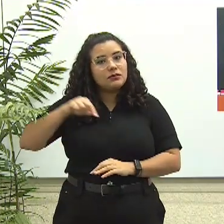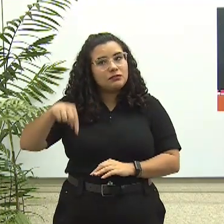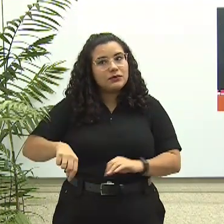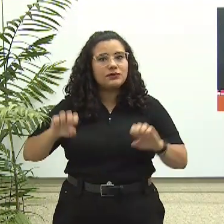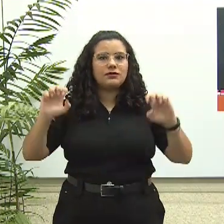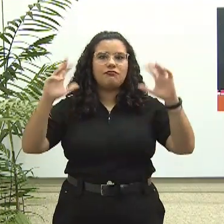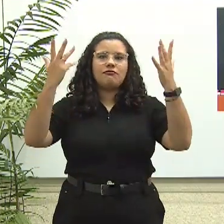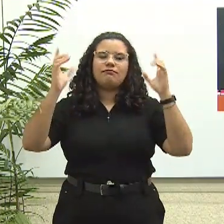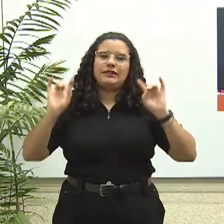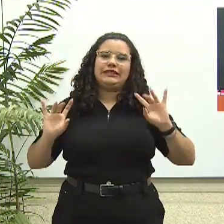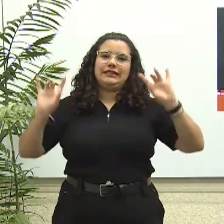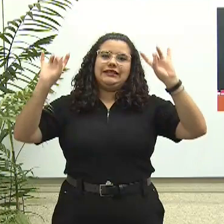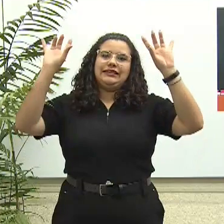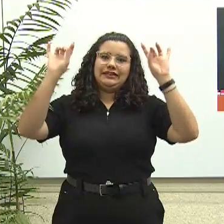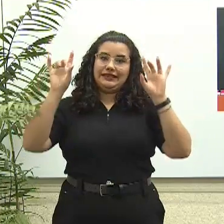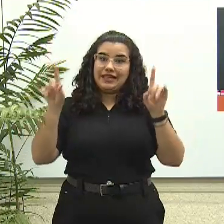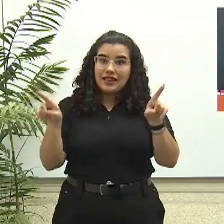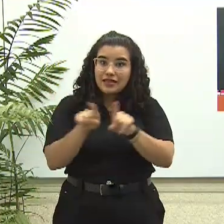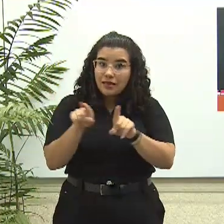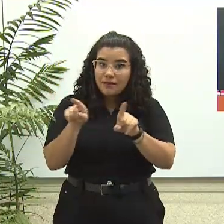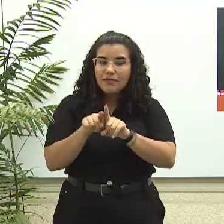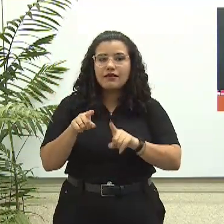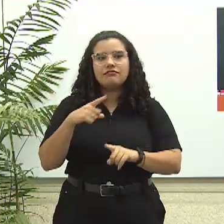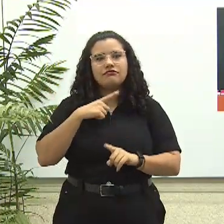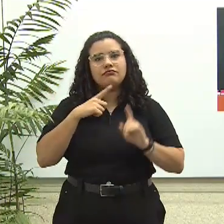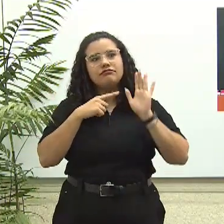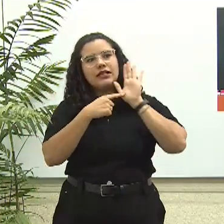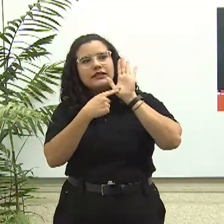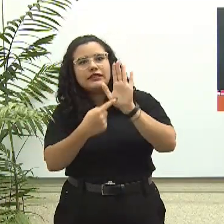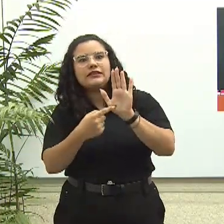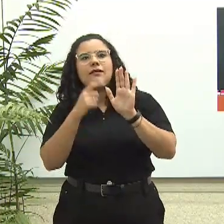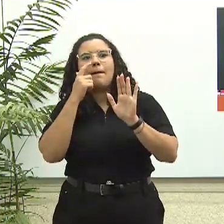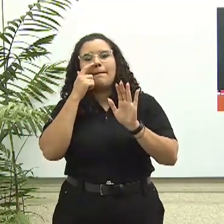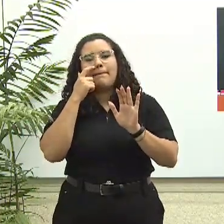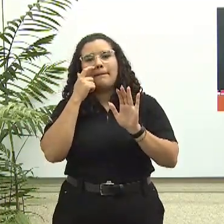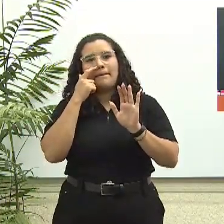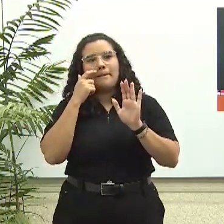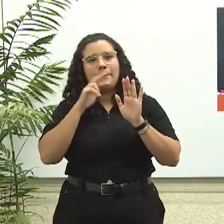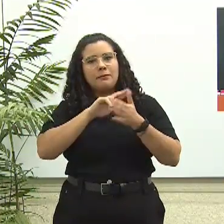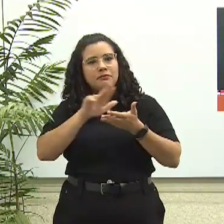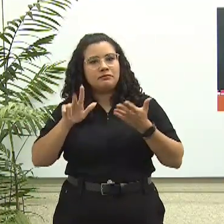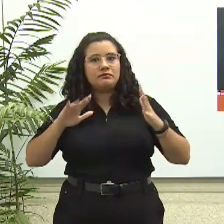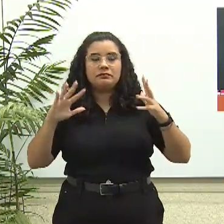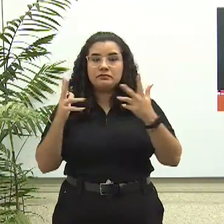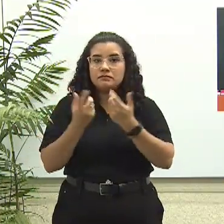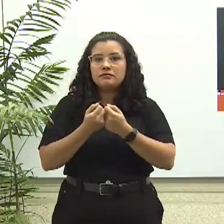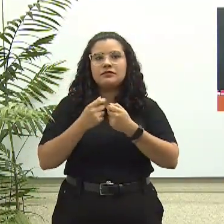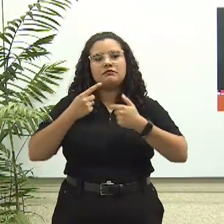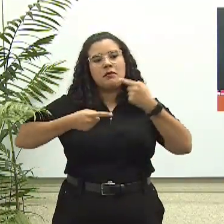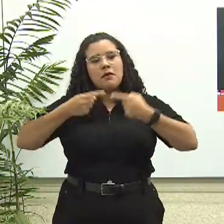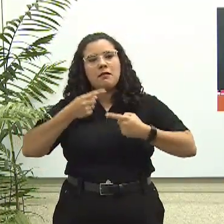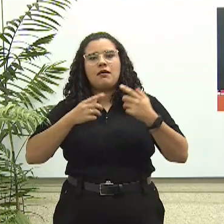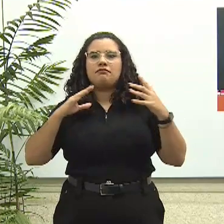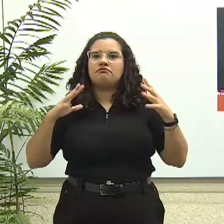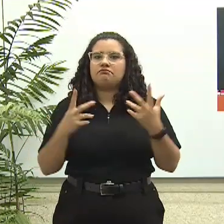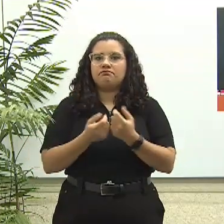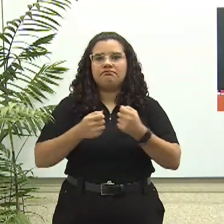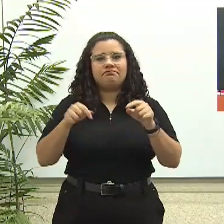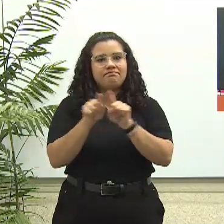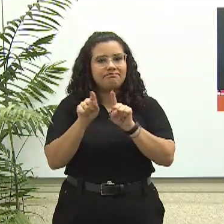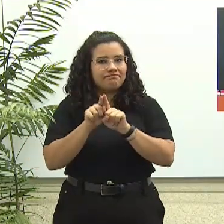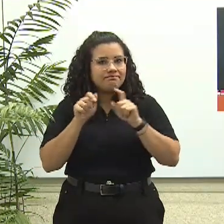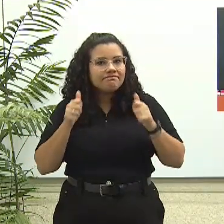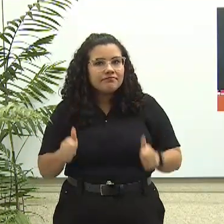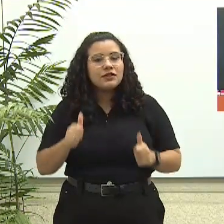brilhante e com apresentações estupendas e debates maravilhosos Muito